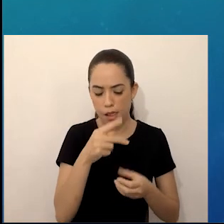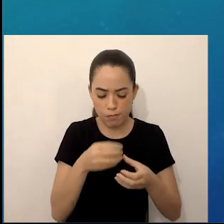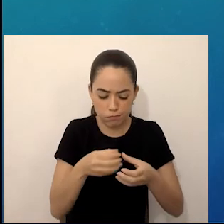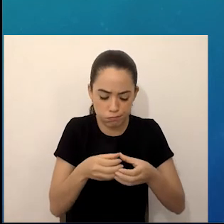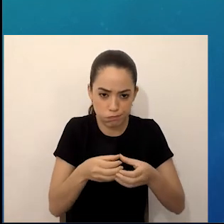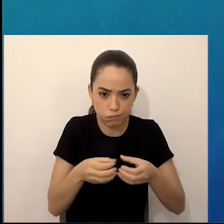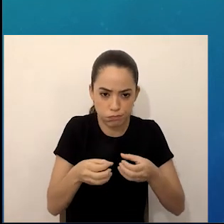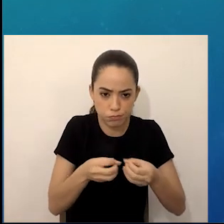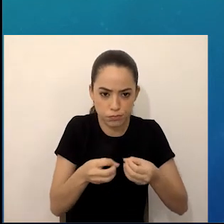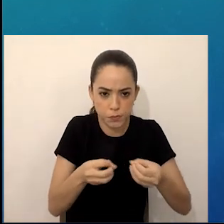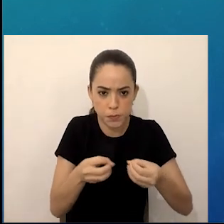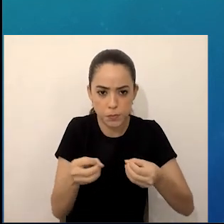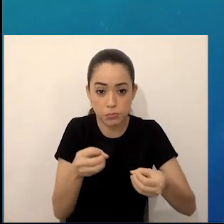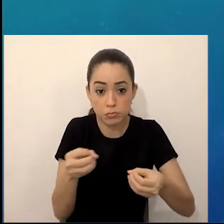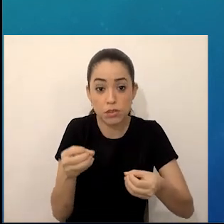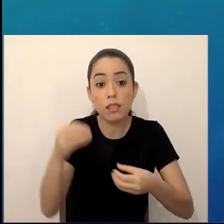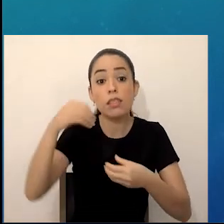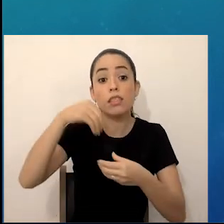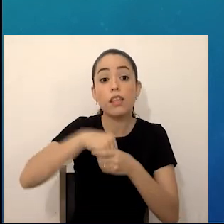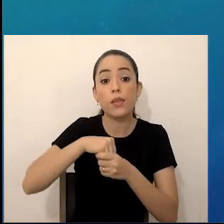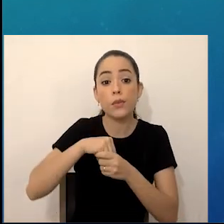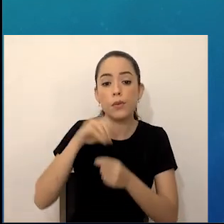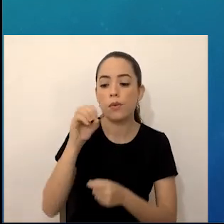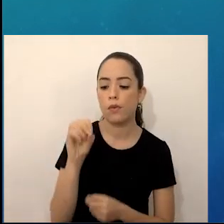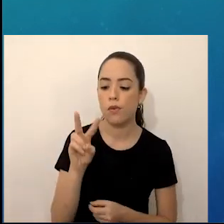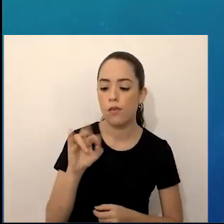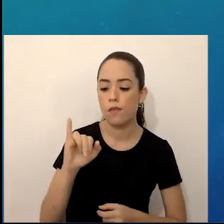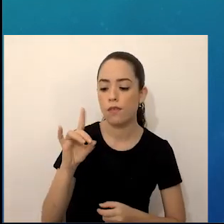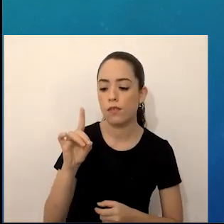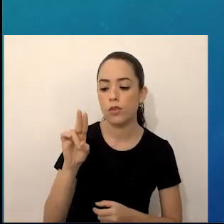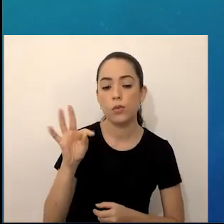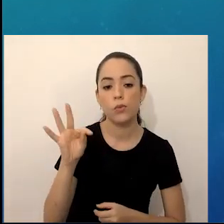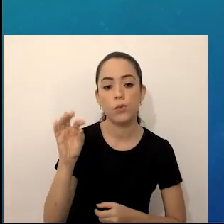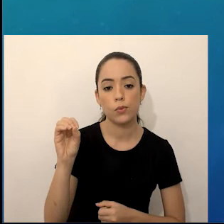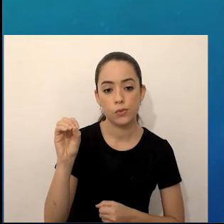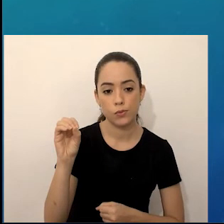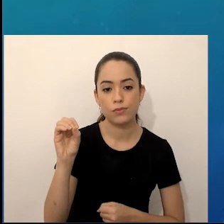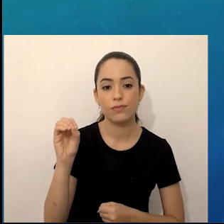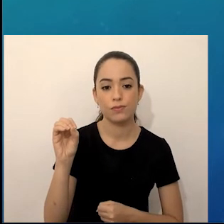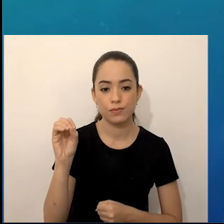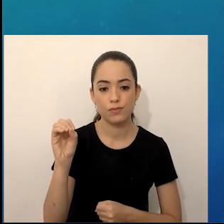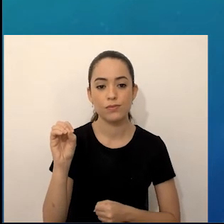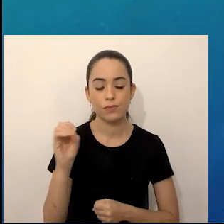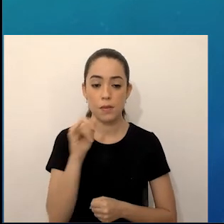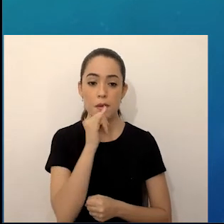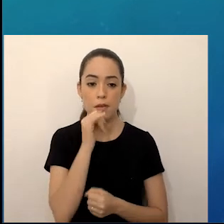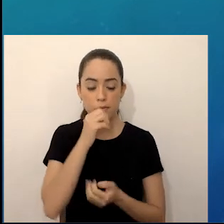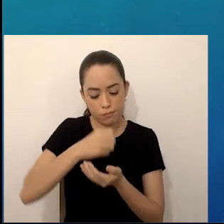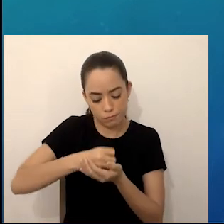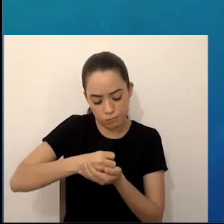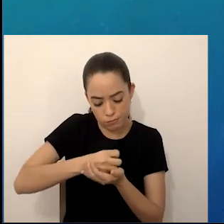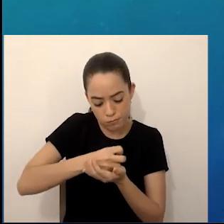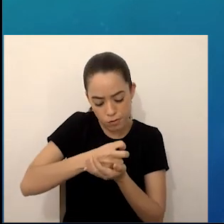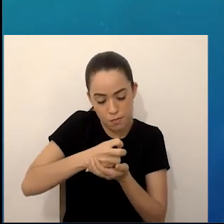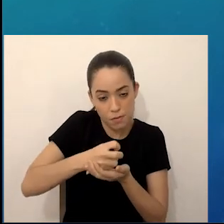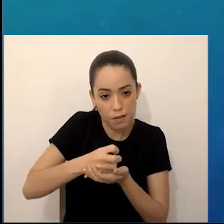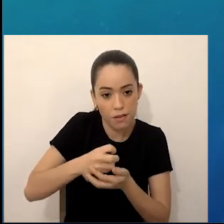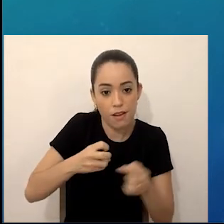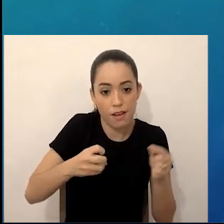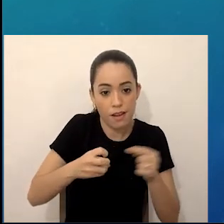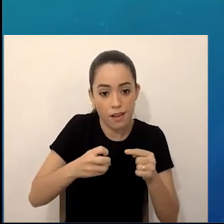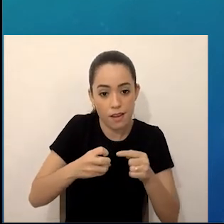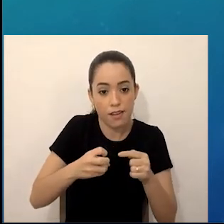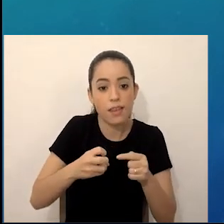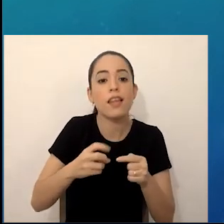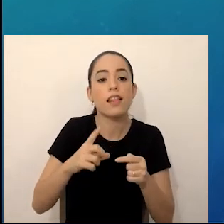ainda no interior do oviduto. Na postura, o embrião encontra-se no estágio